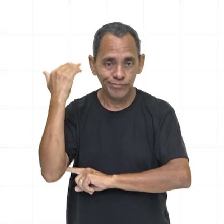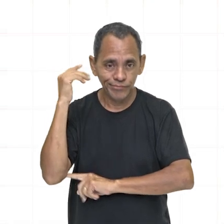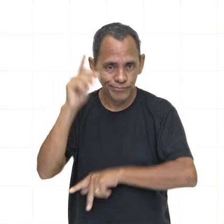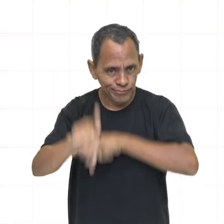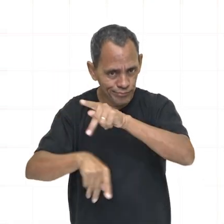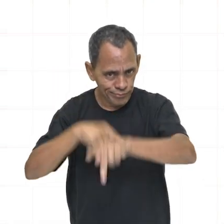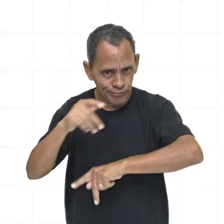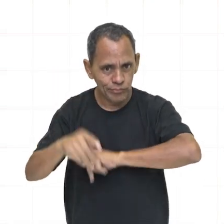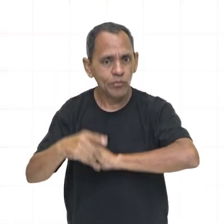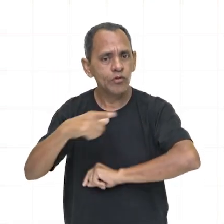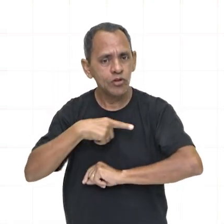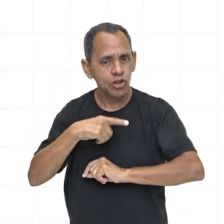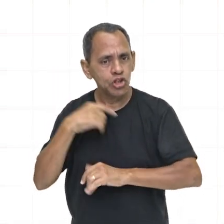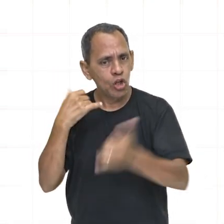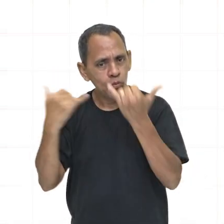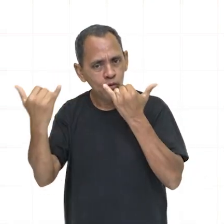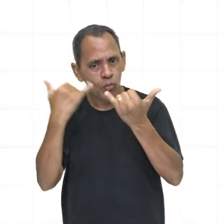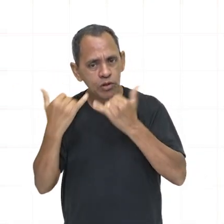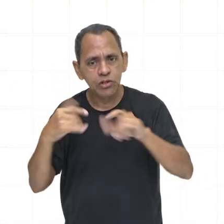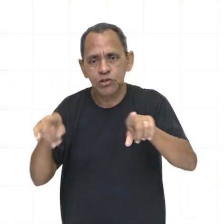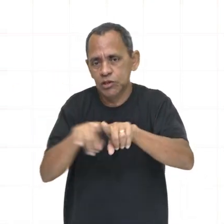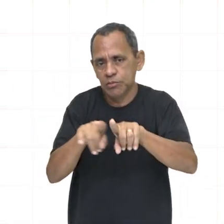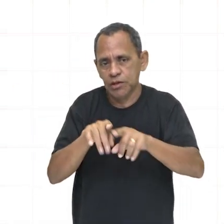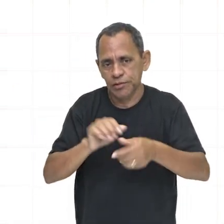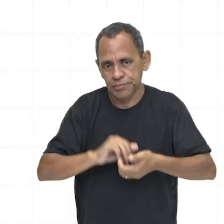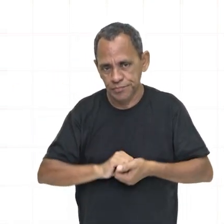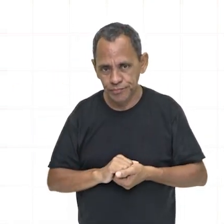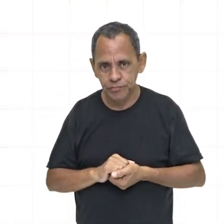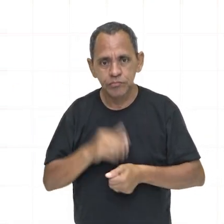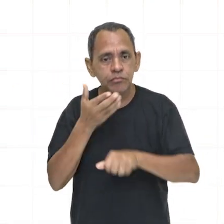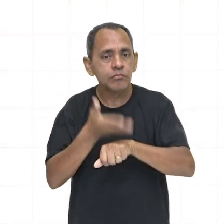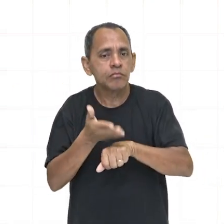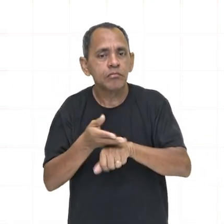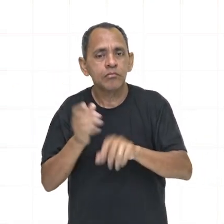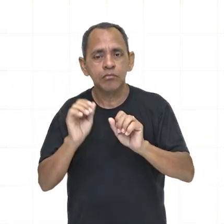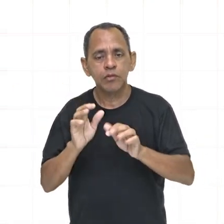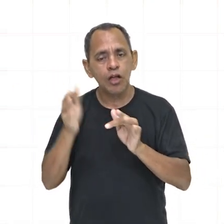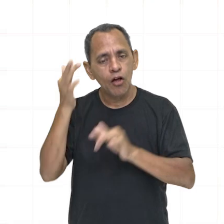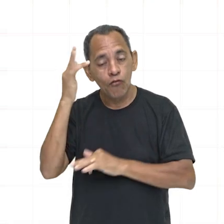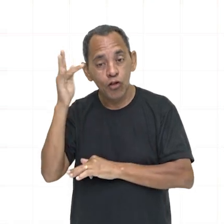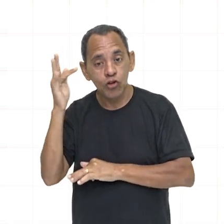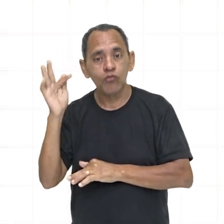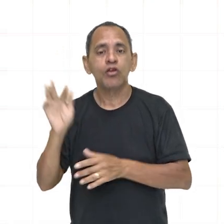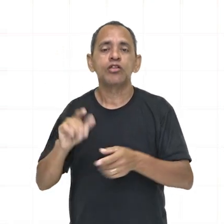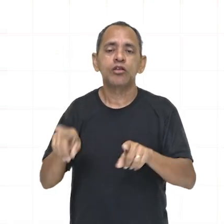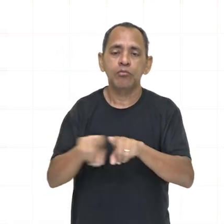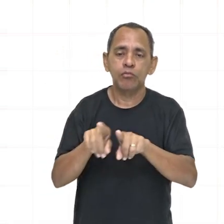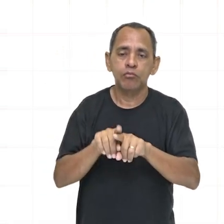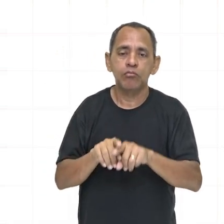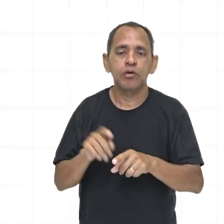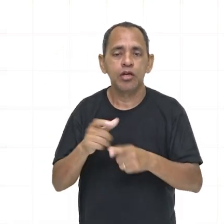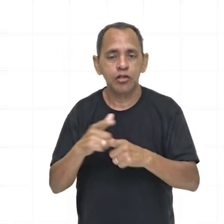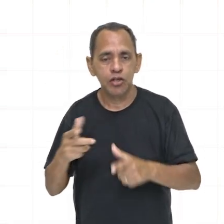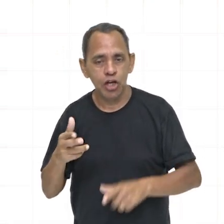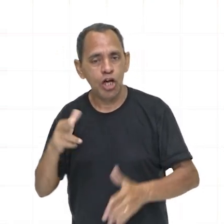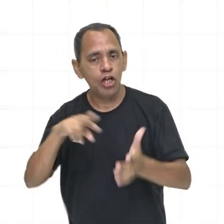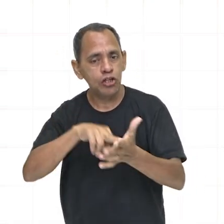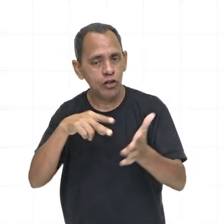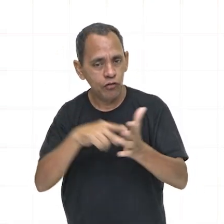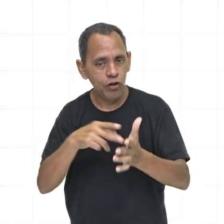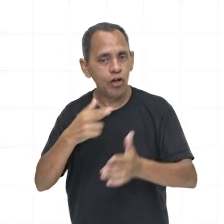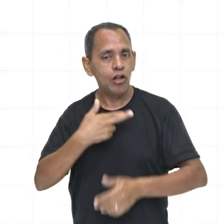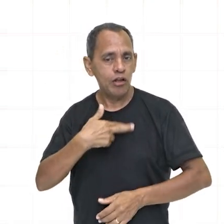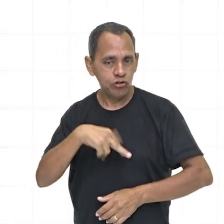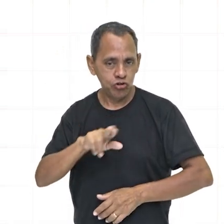temos notícias. Ela pratica filosofias com grande significado religioso, político e